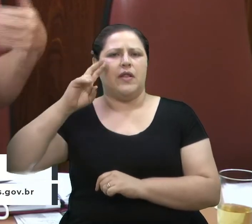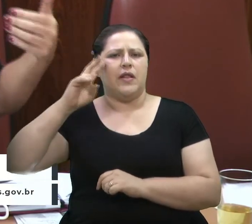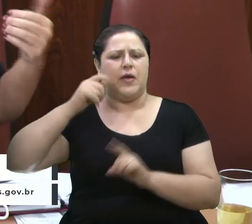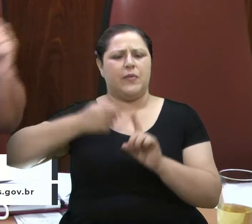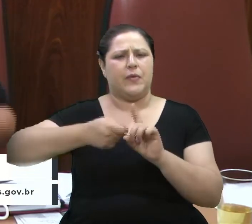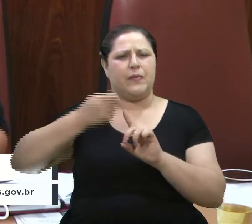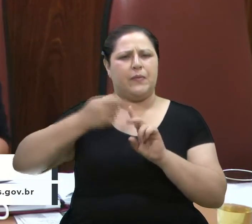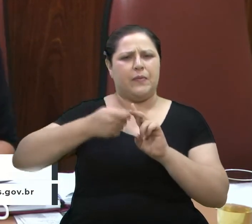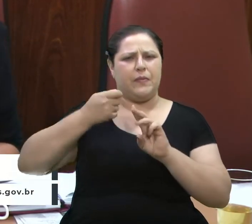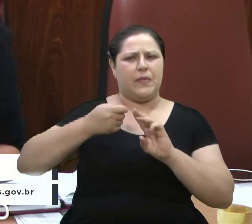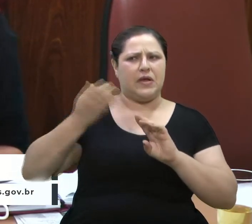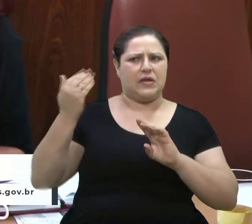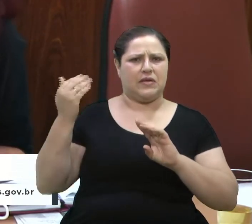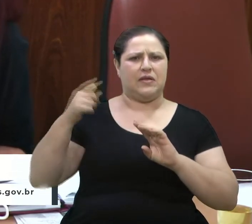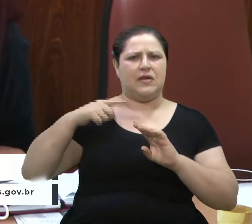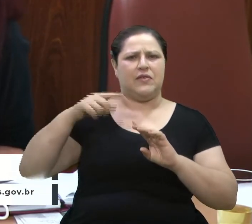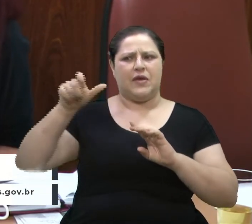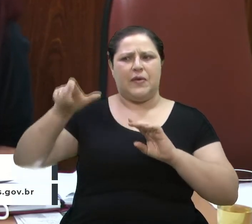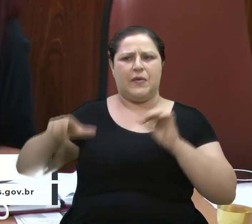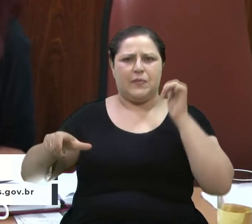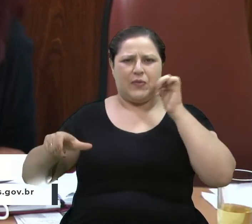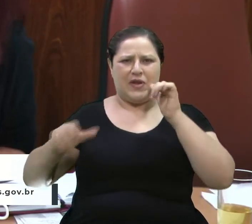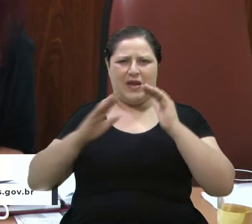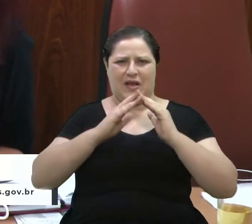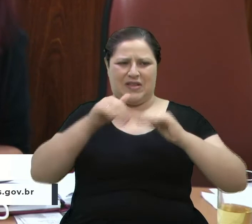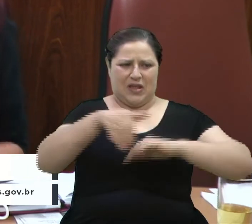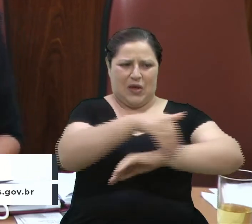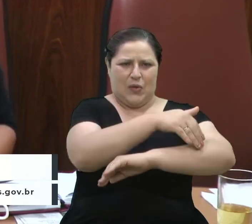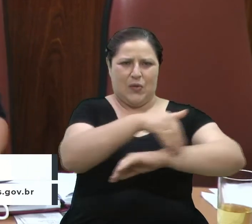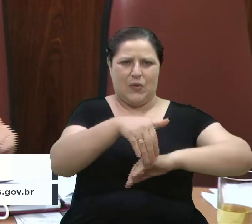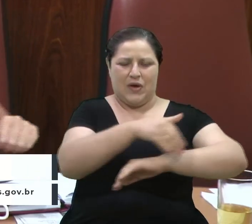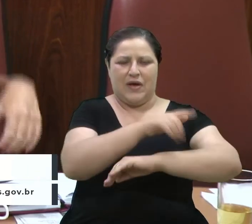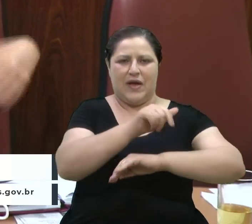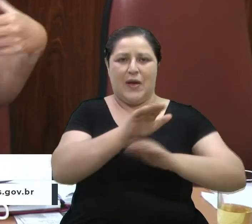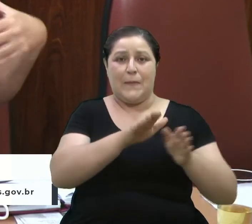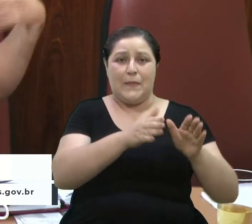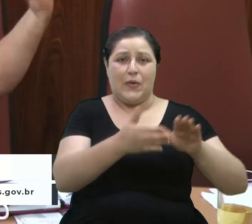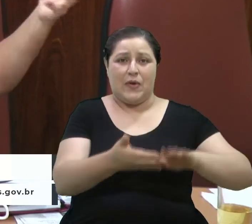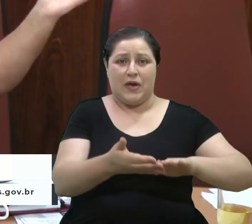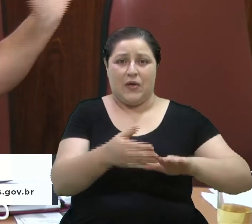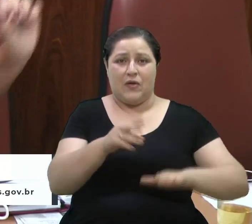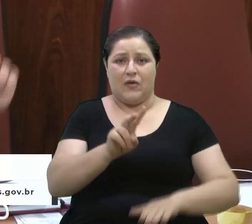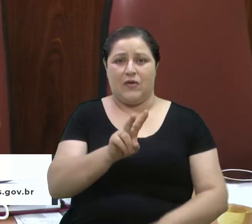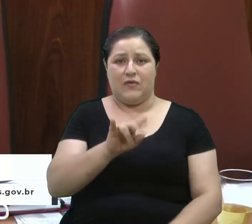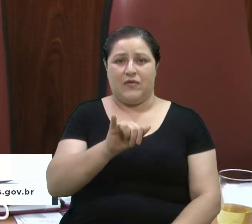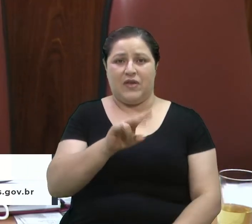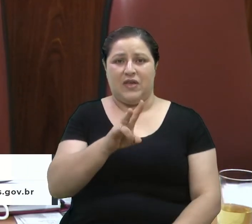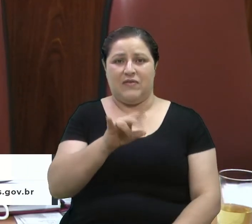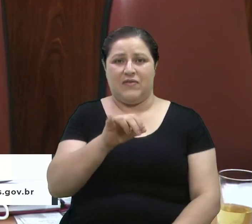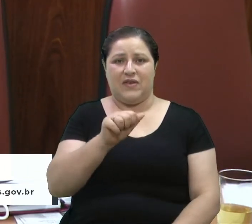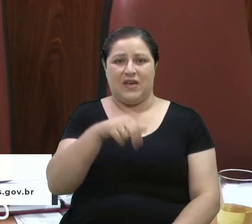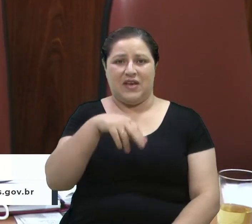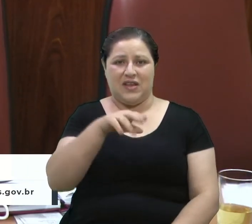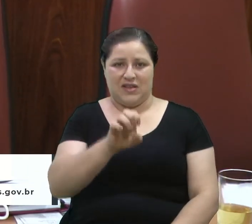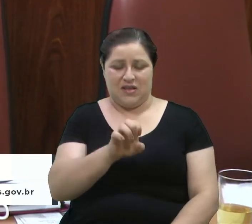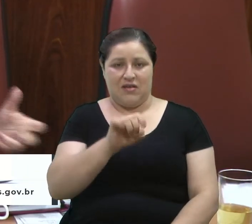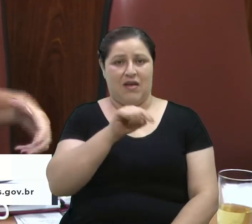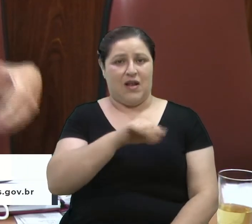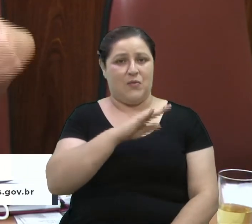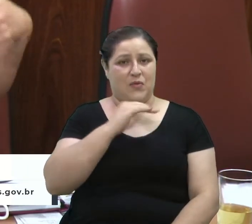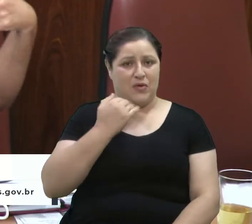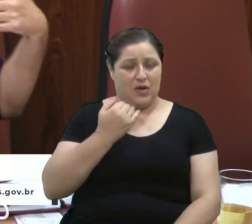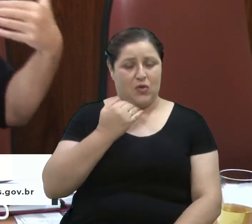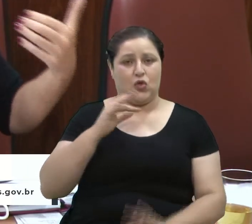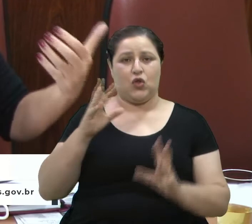a morte daquela moradora de rua, a Viviane, todo mundo foi para as redes sociais falar